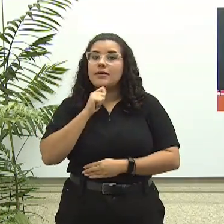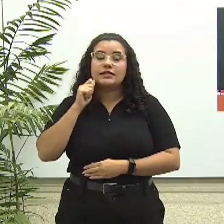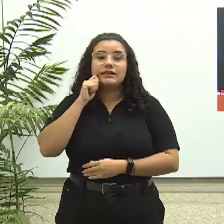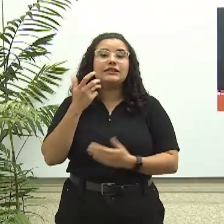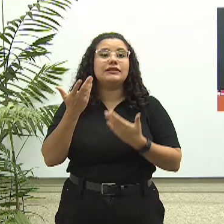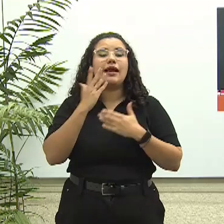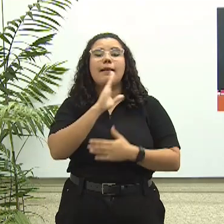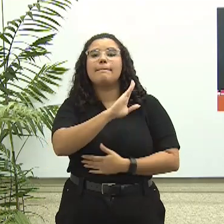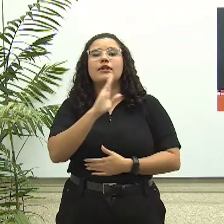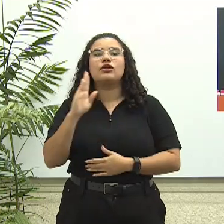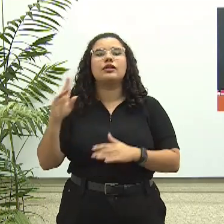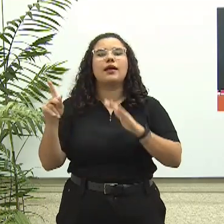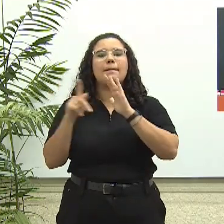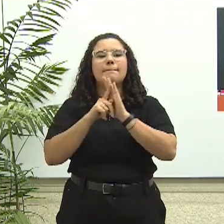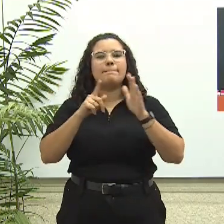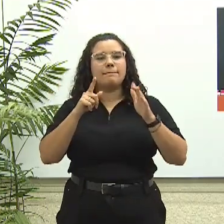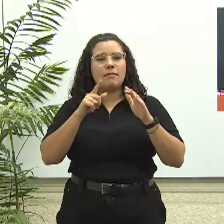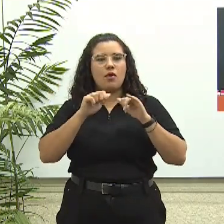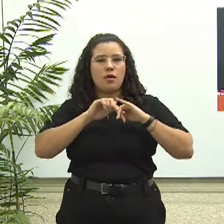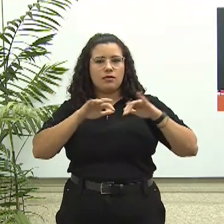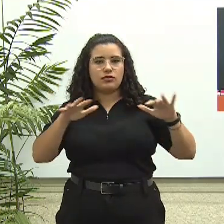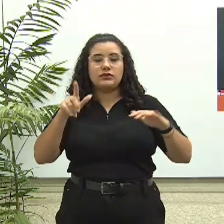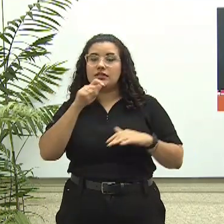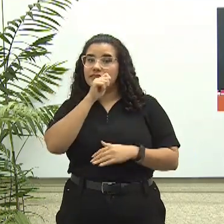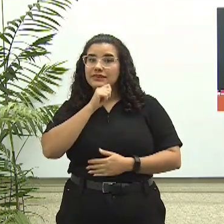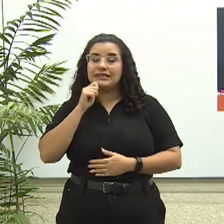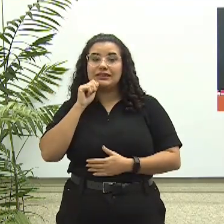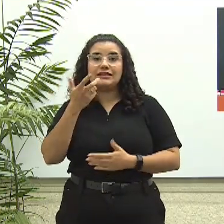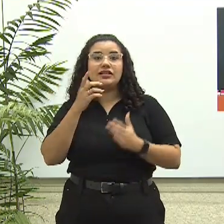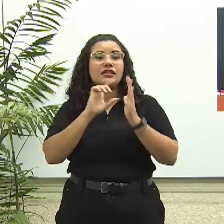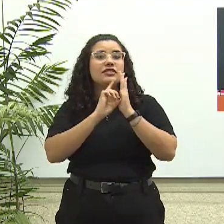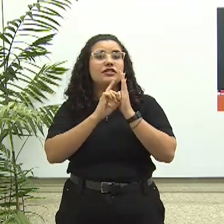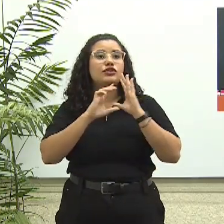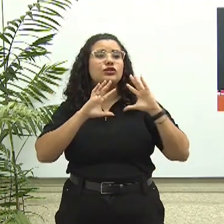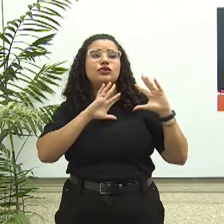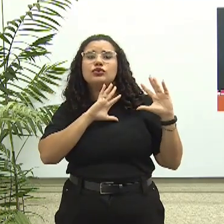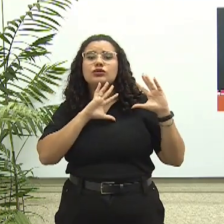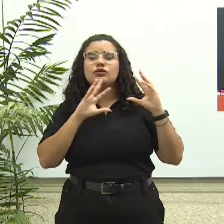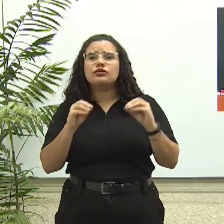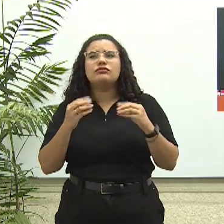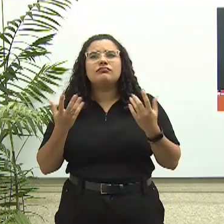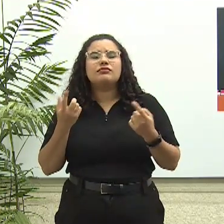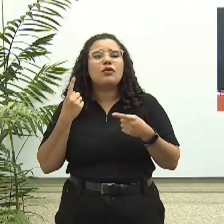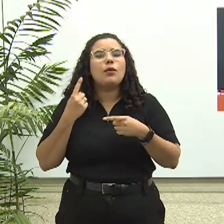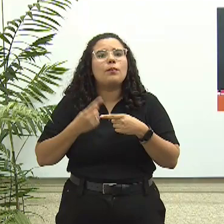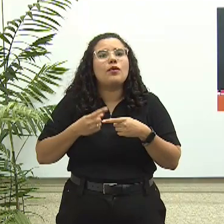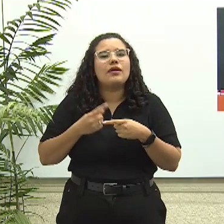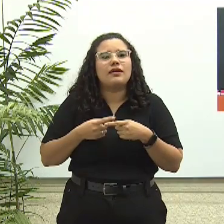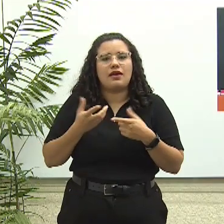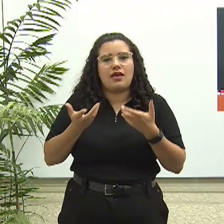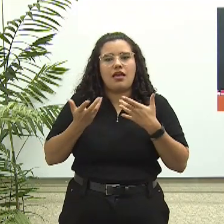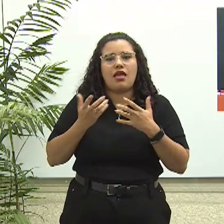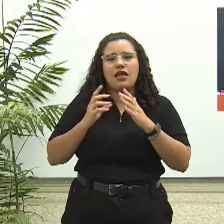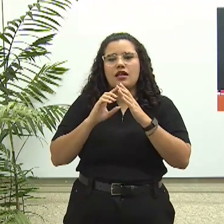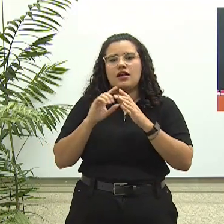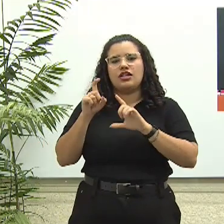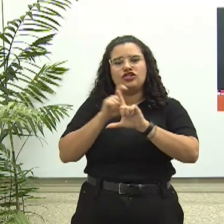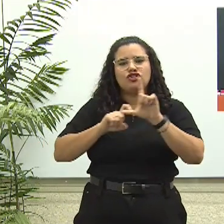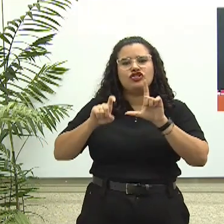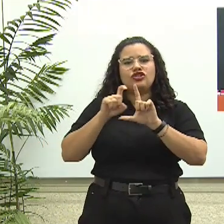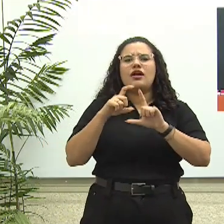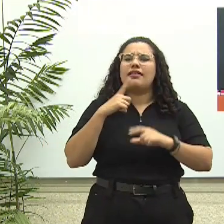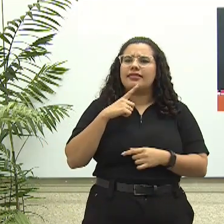bibliotecas públicas né a Amazon tem proposta de digitalizar uma Mário de Andrade Qual que é o intuito do bezos né que além de ter